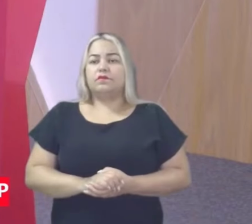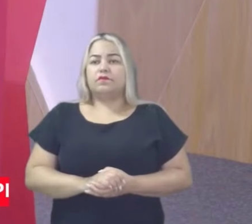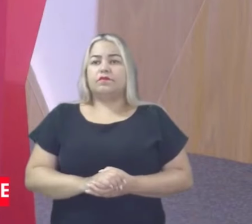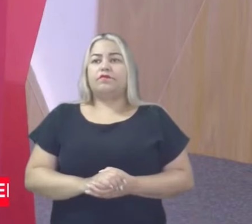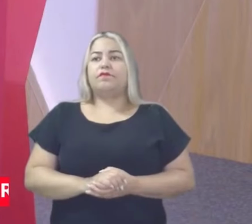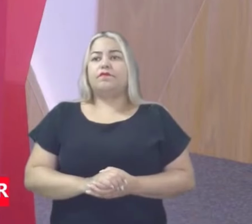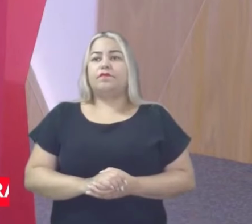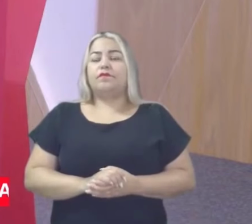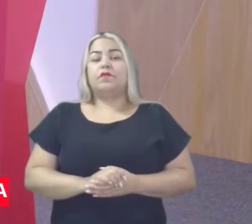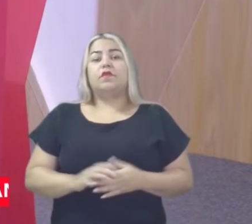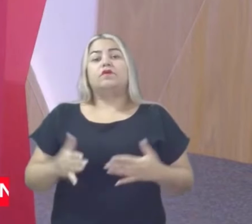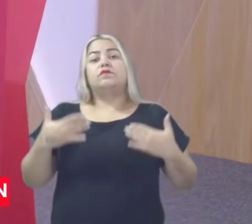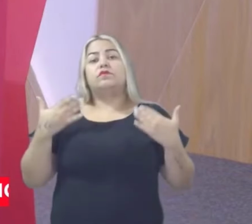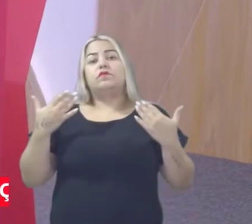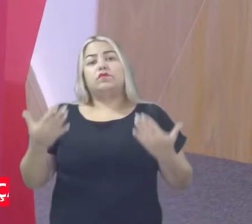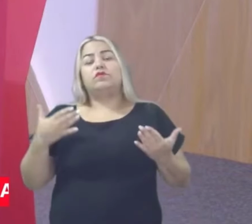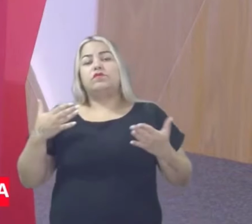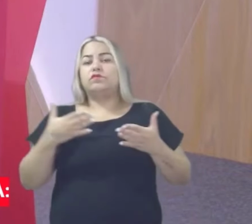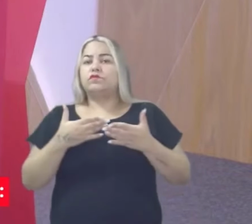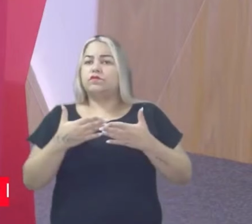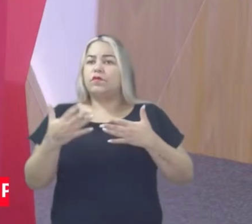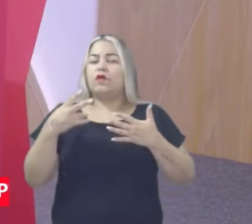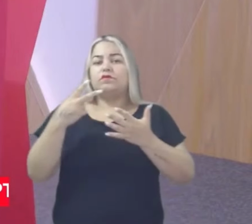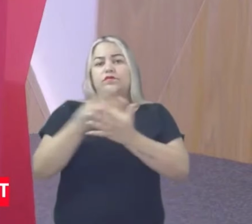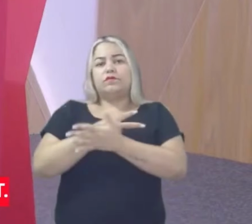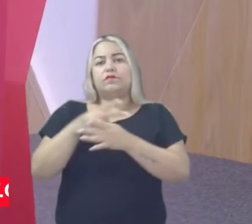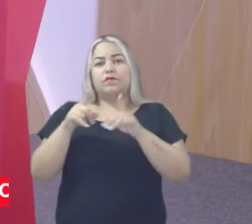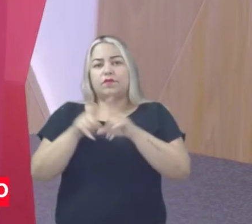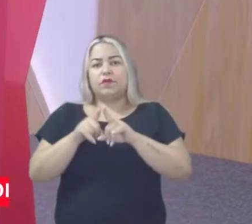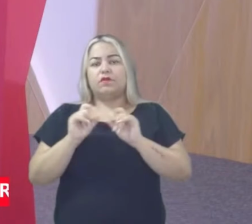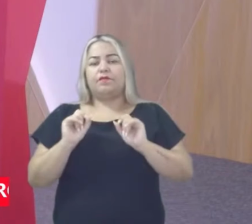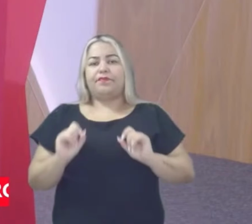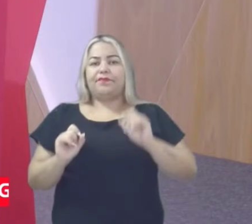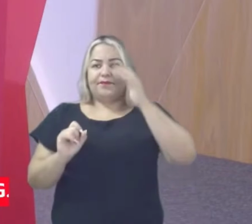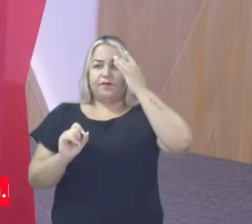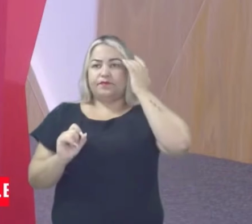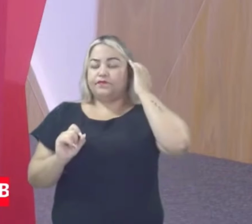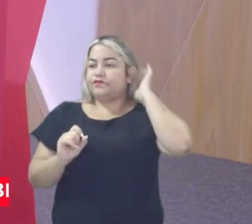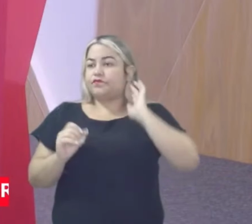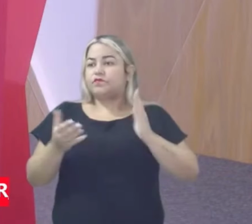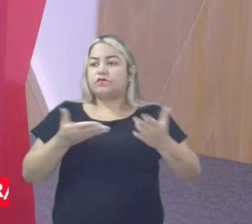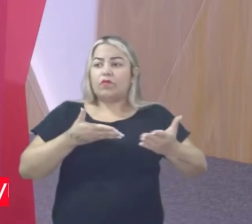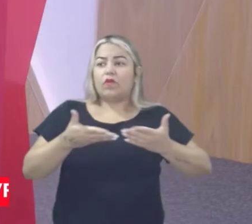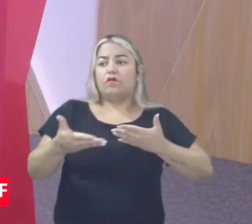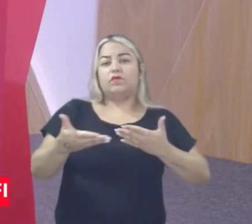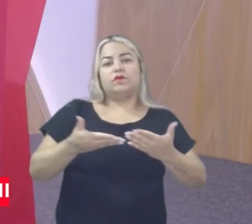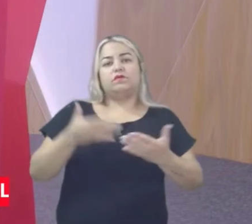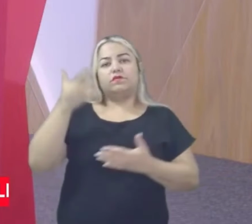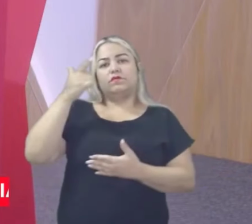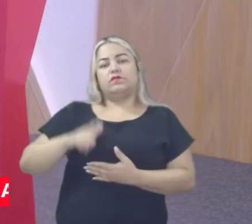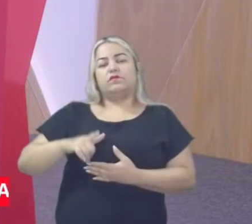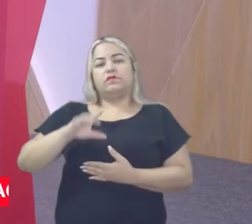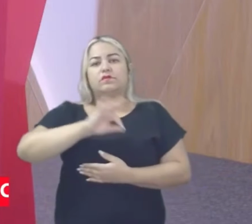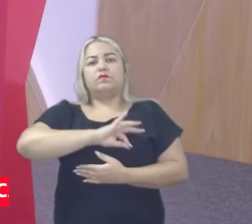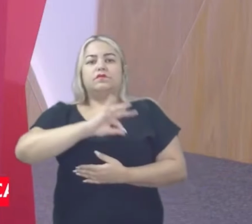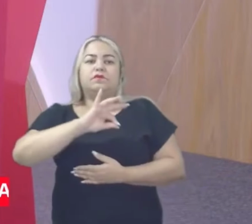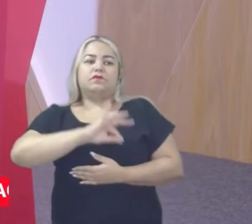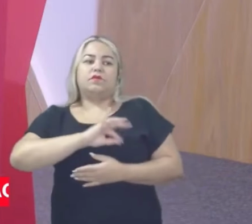Claudinho, diante de todo esse cenário, essas situações, tanto que envolvem os policiais, seres